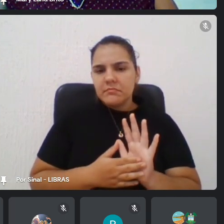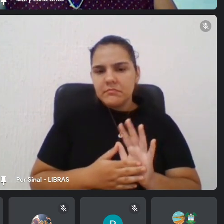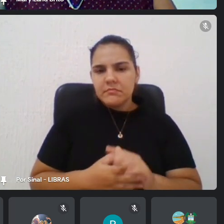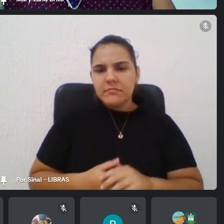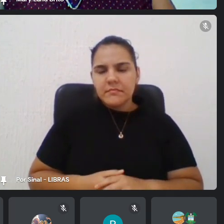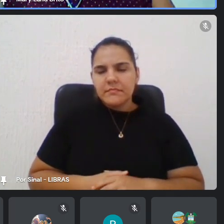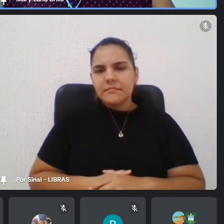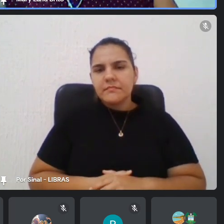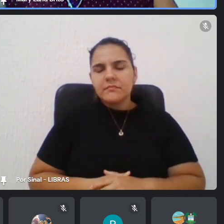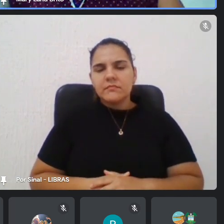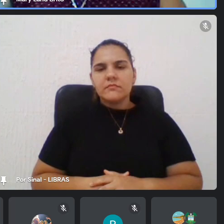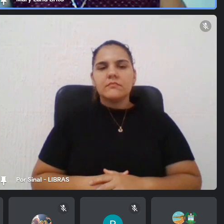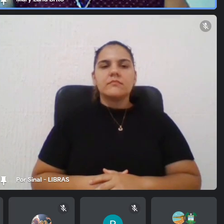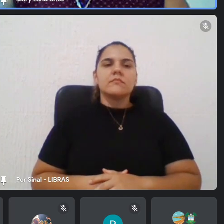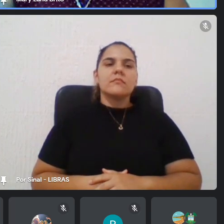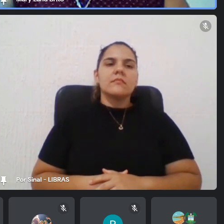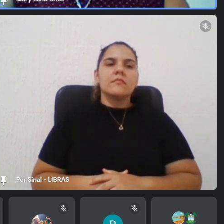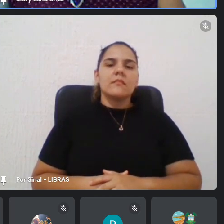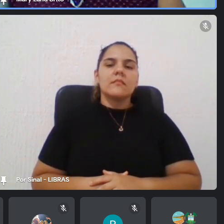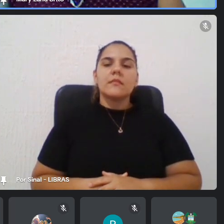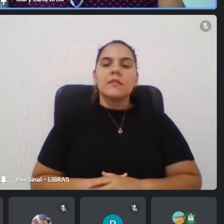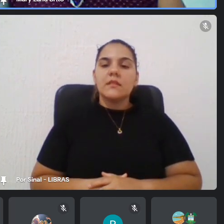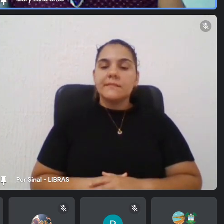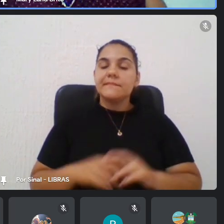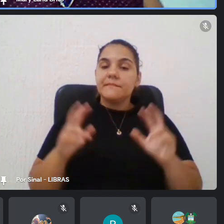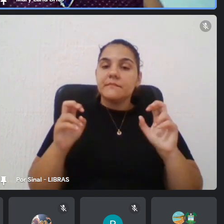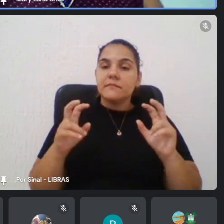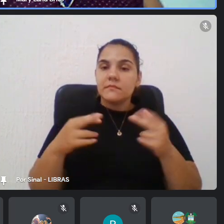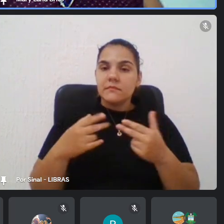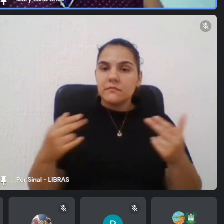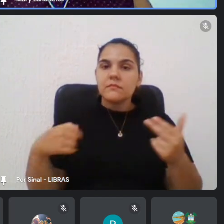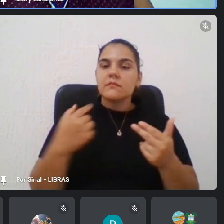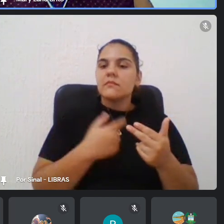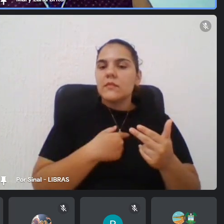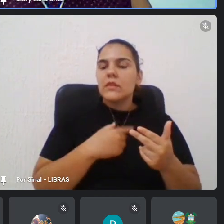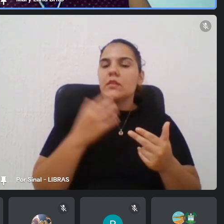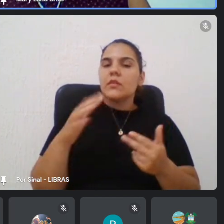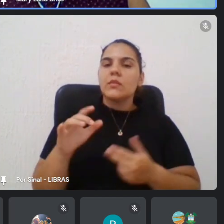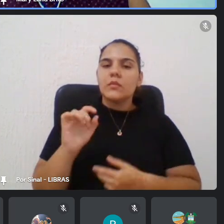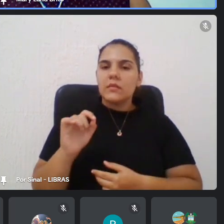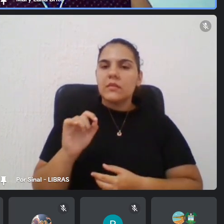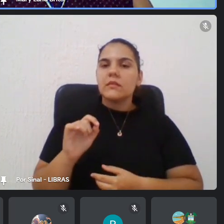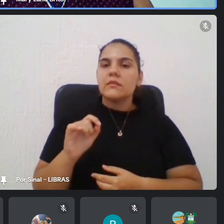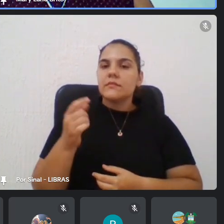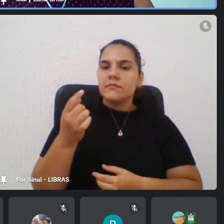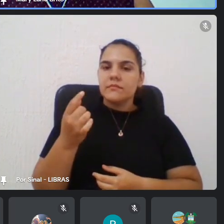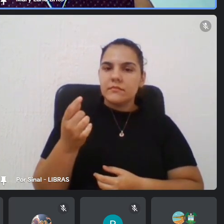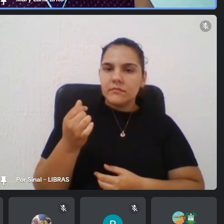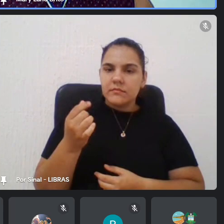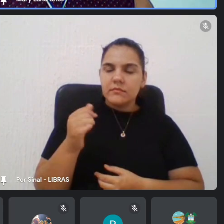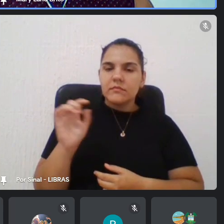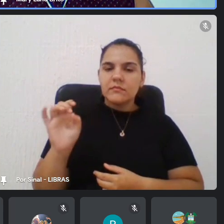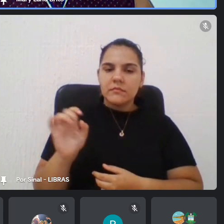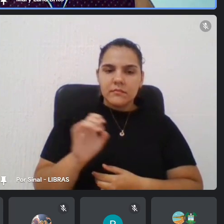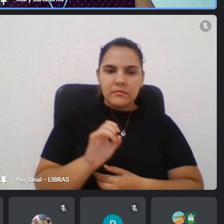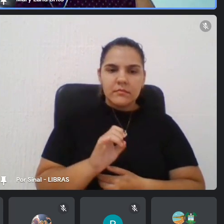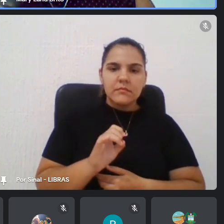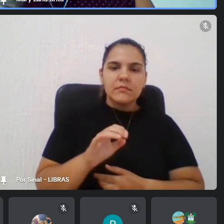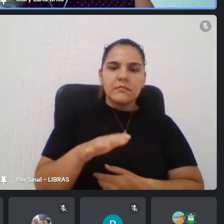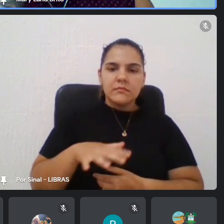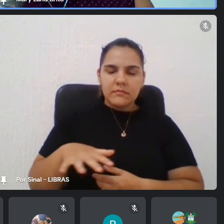isso, Rômulo, são das coisas que a gente colocou aqui também como possível, a partir de um valor X cada área artística vai se expressando